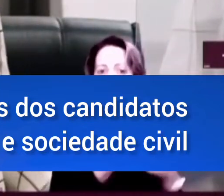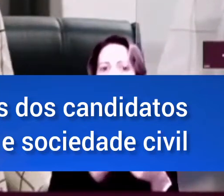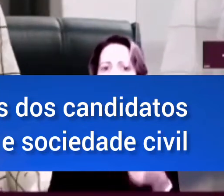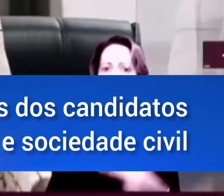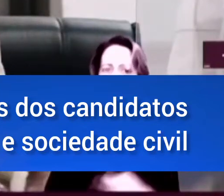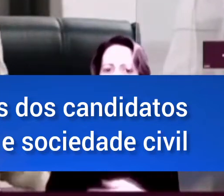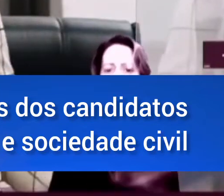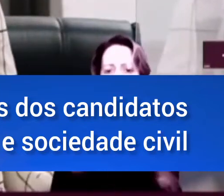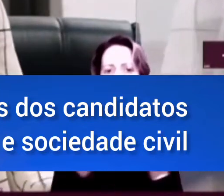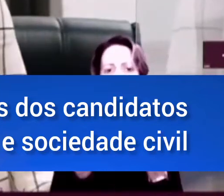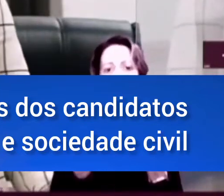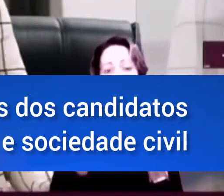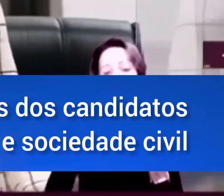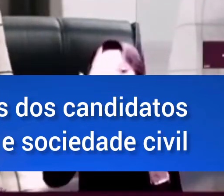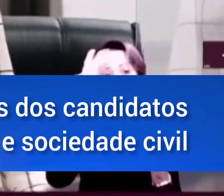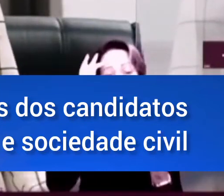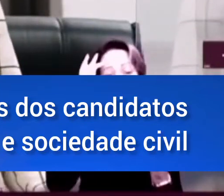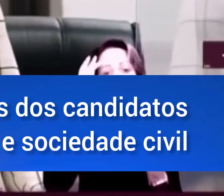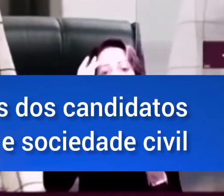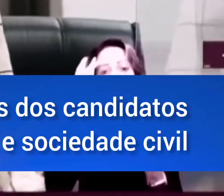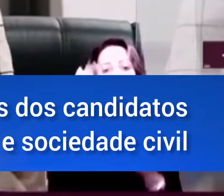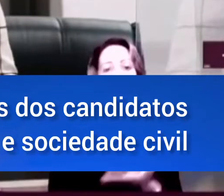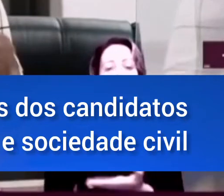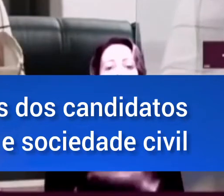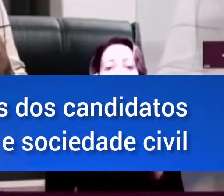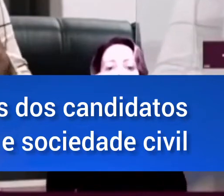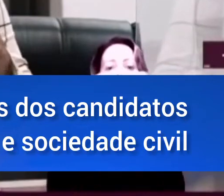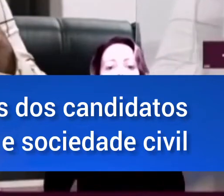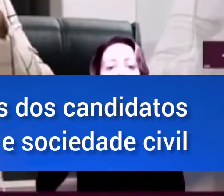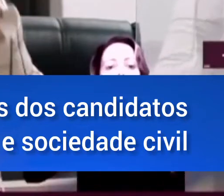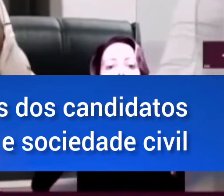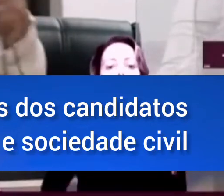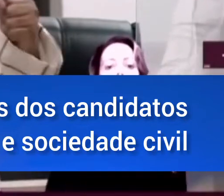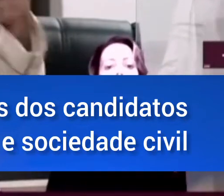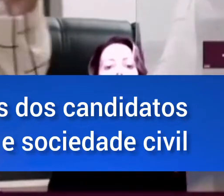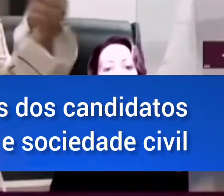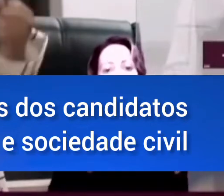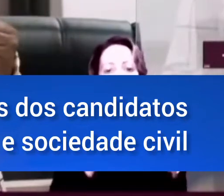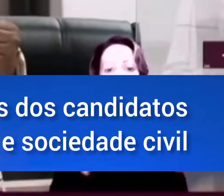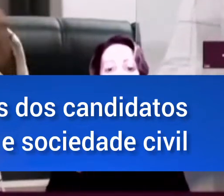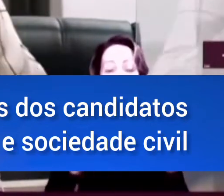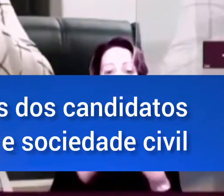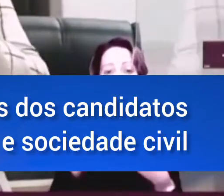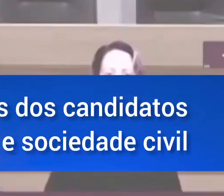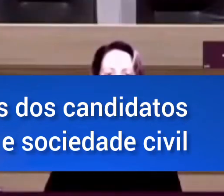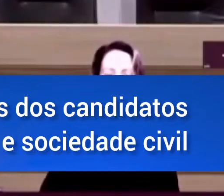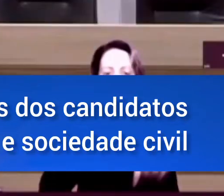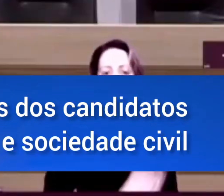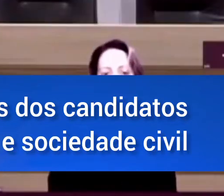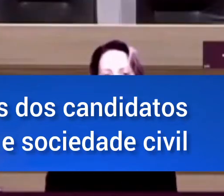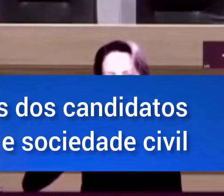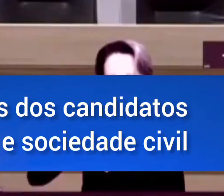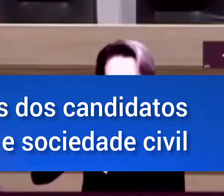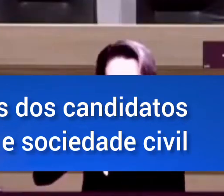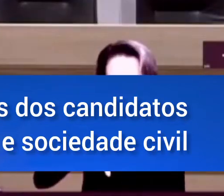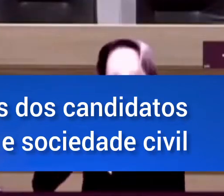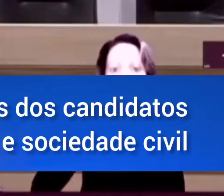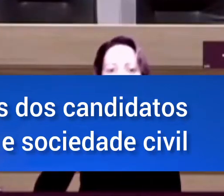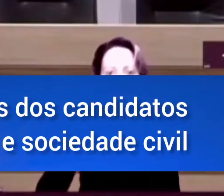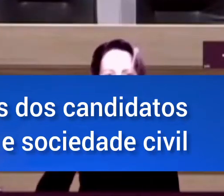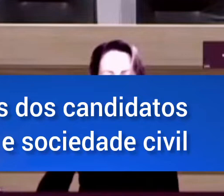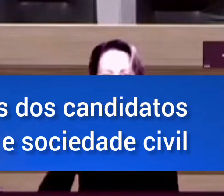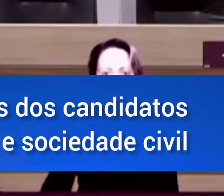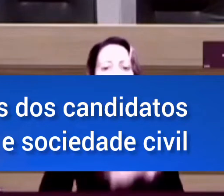Isa Vicente aproveitou para perguntar como denunciar propaganda e intolerância religiosa mas no site do do